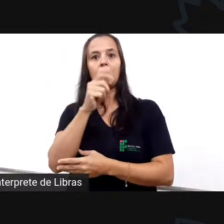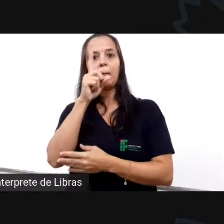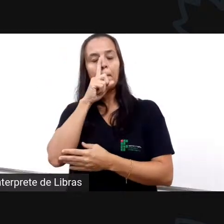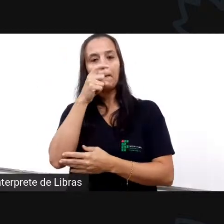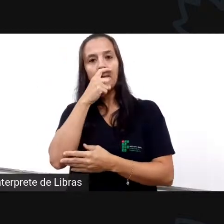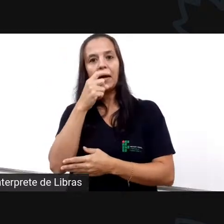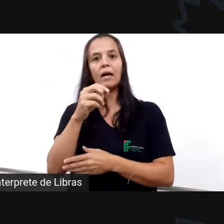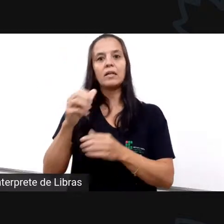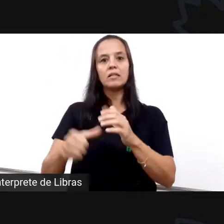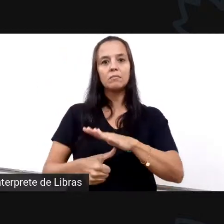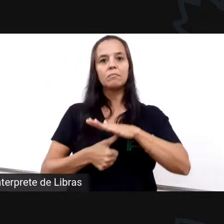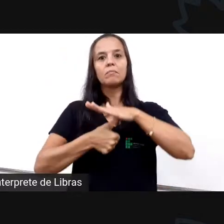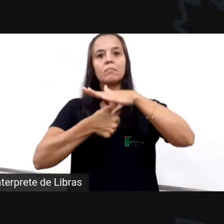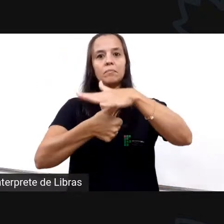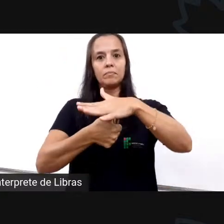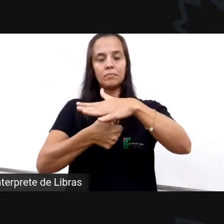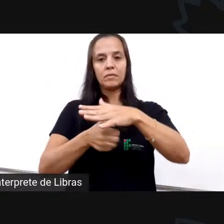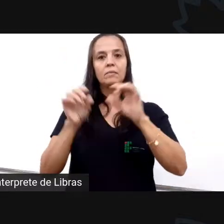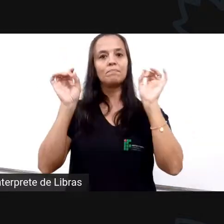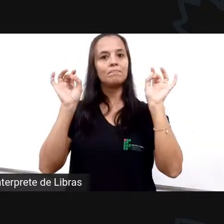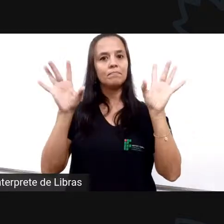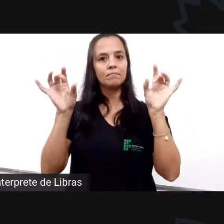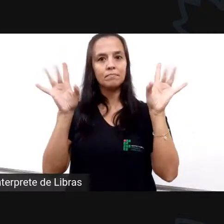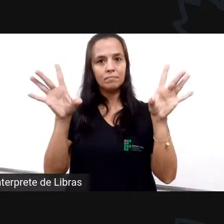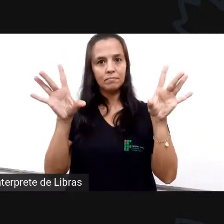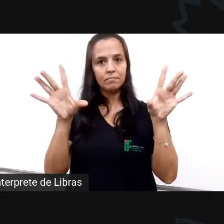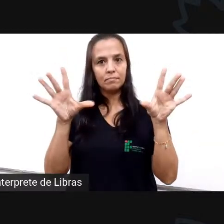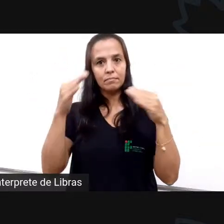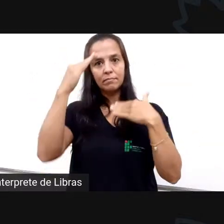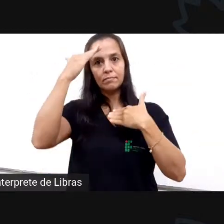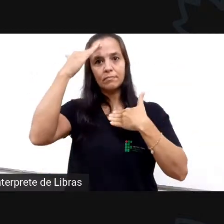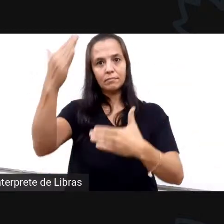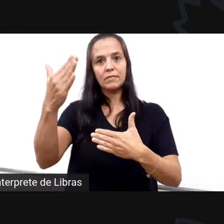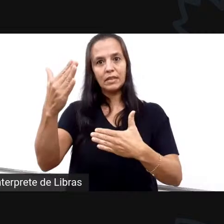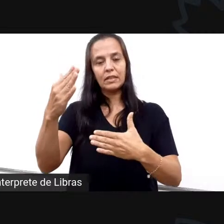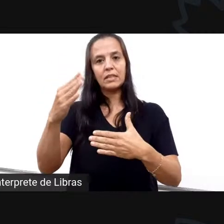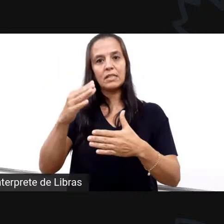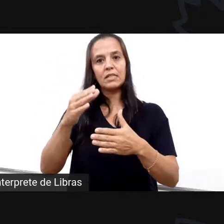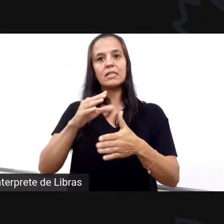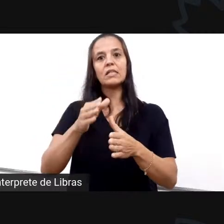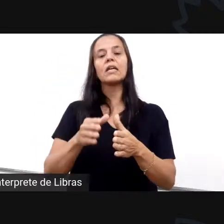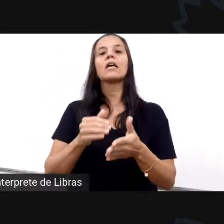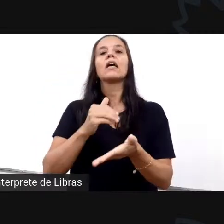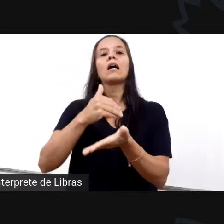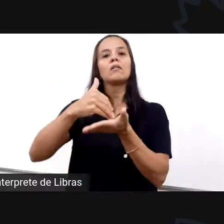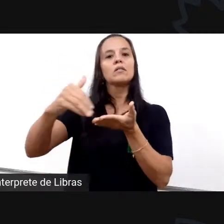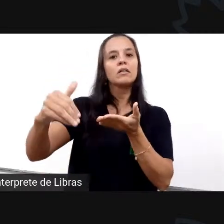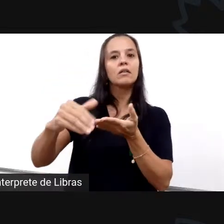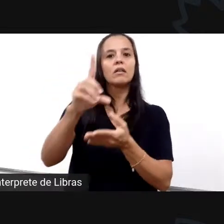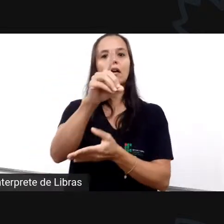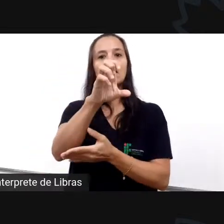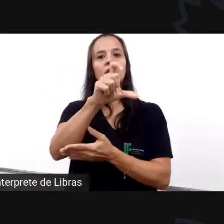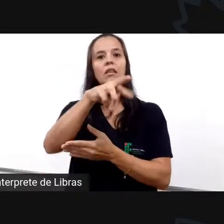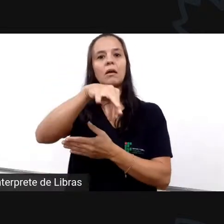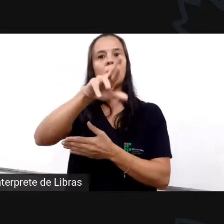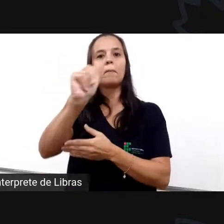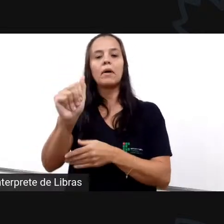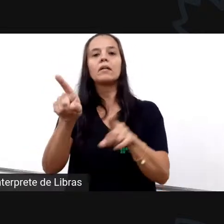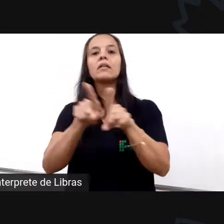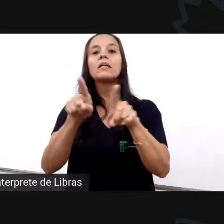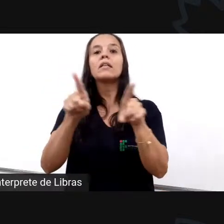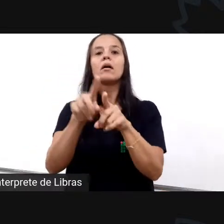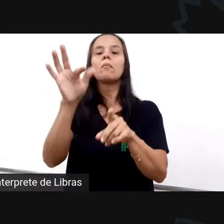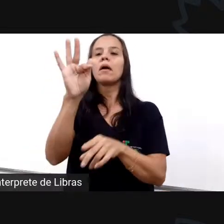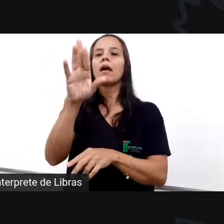autoridades. Em especial, agradecer ao secretário Delmar e à professora Franciele, do Polo